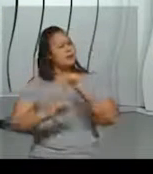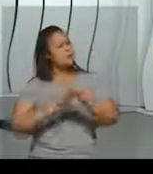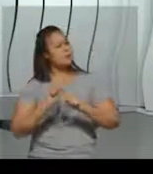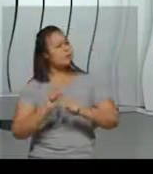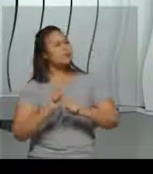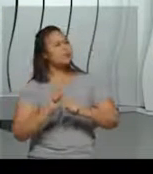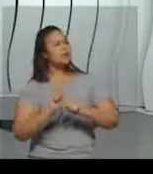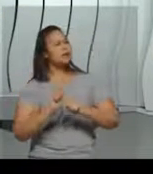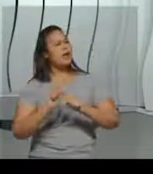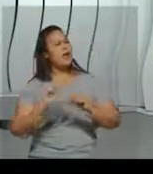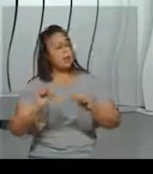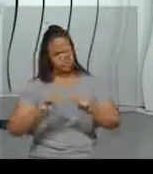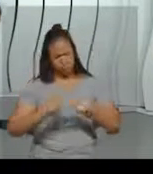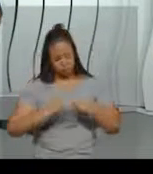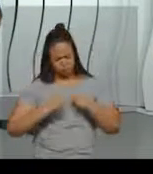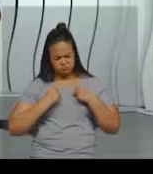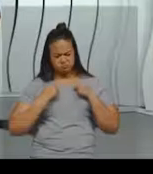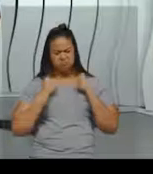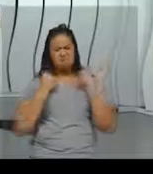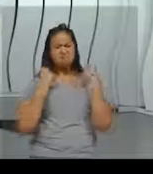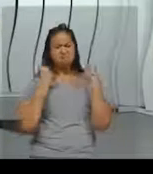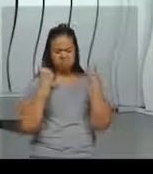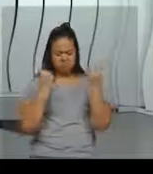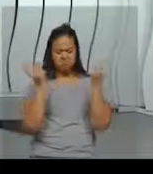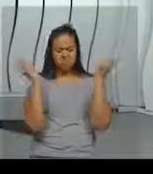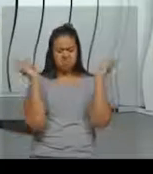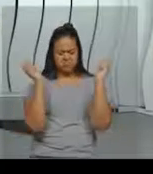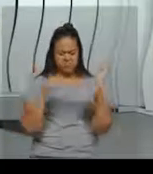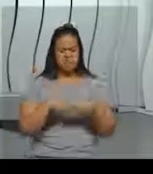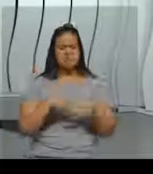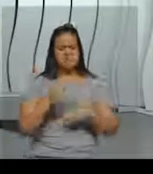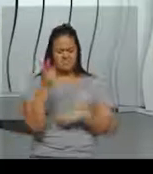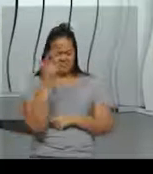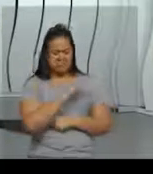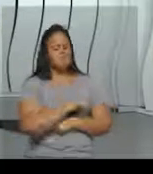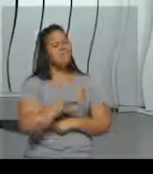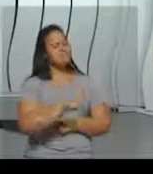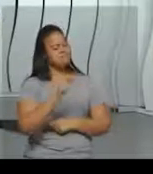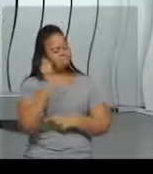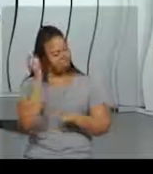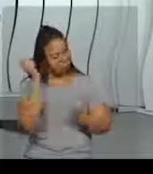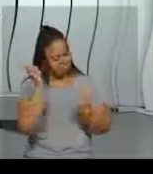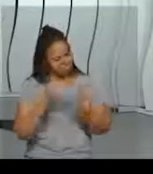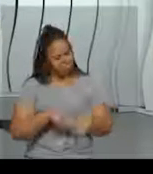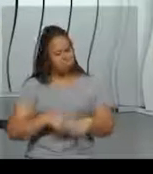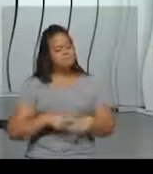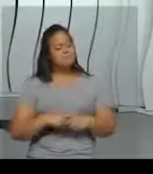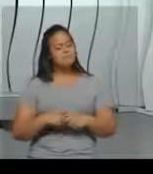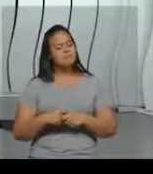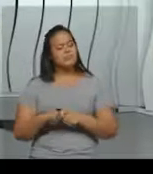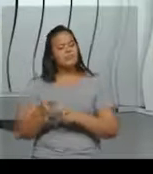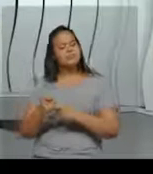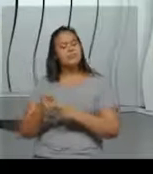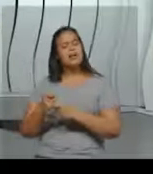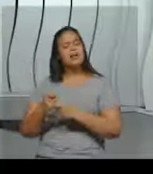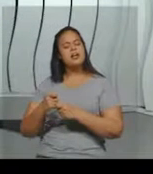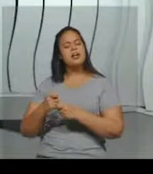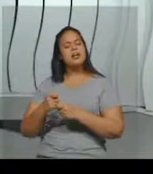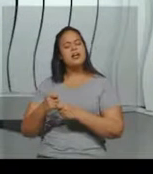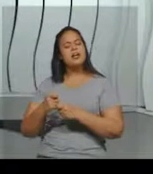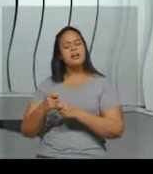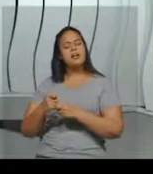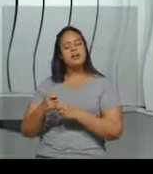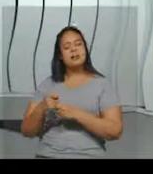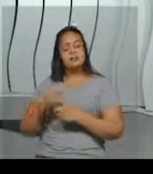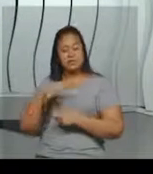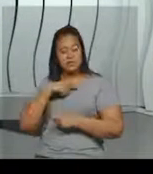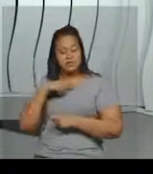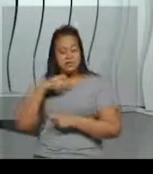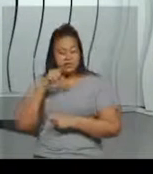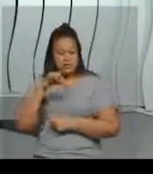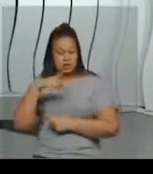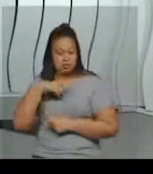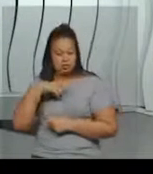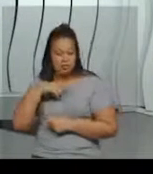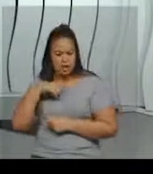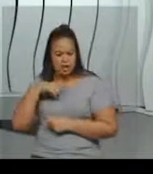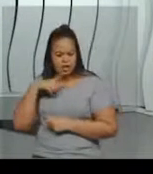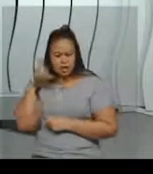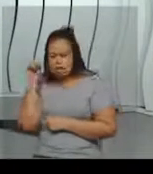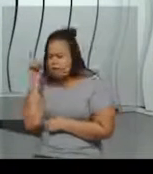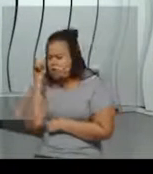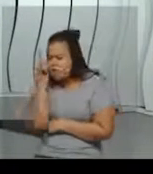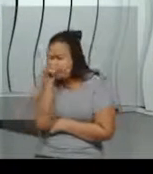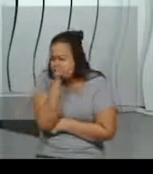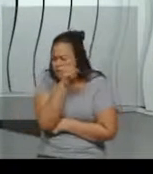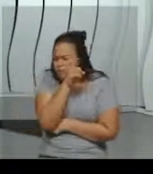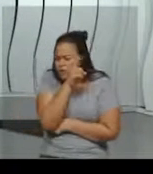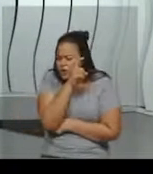a superação ela é possível, né? É possível que por meio diante de tantas dificuldades sociais,